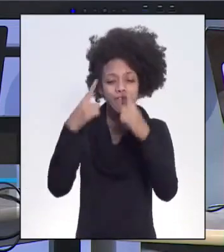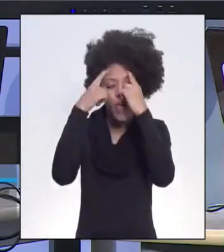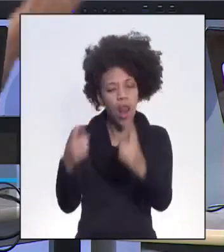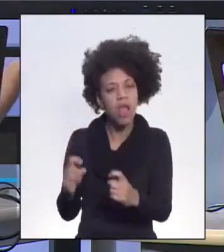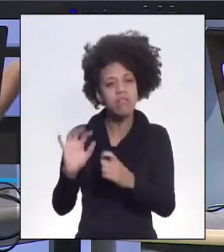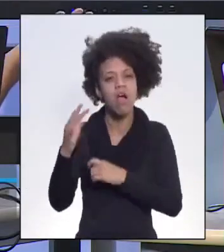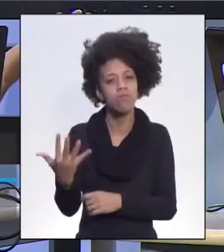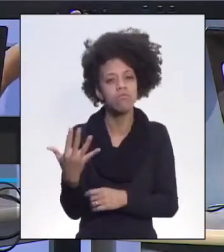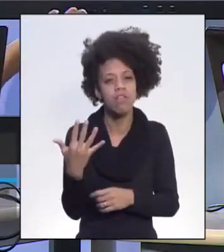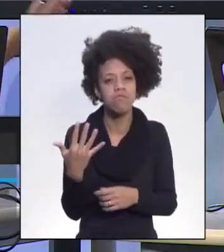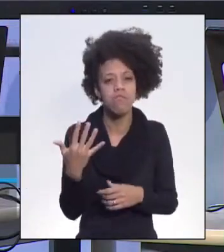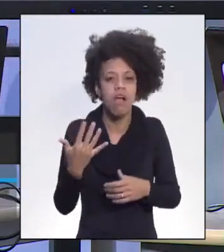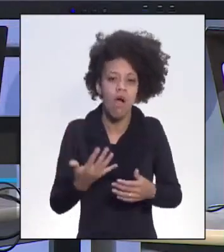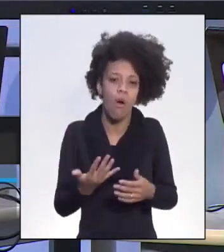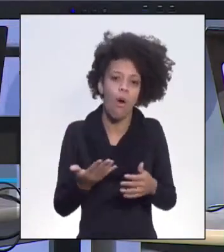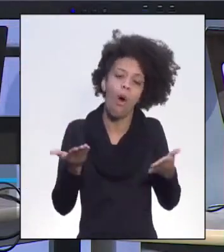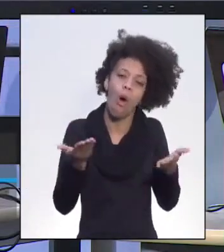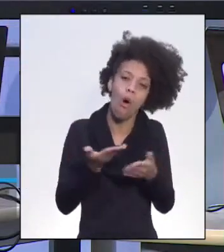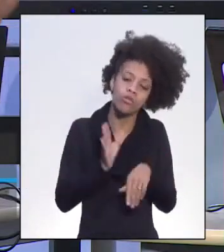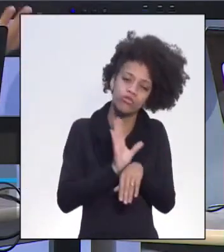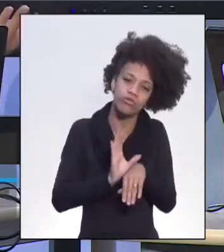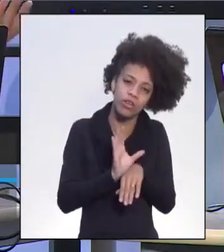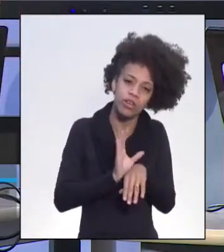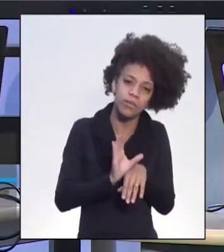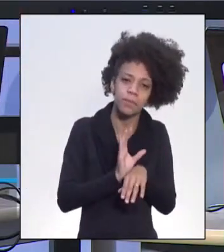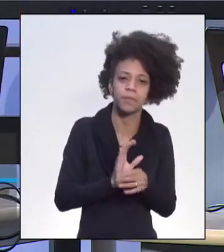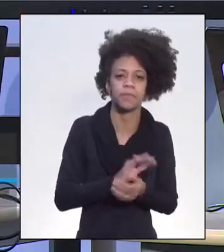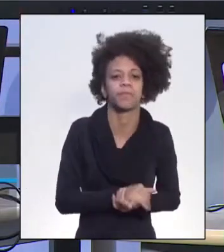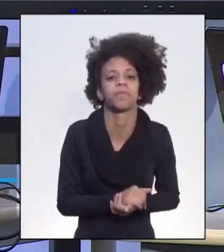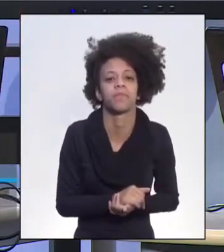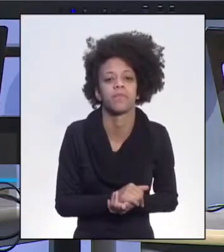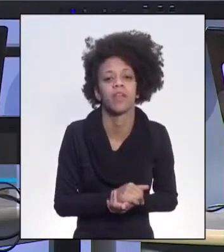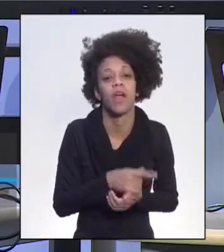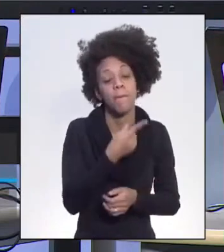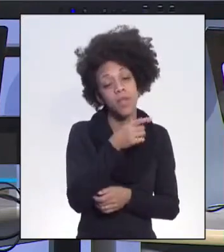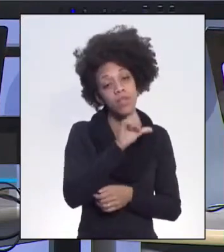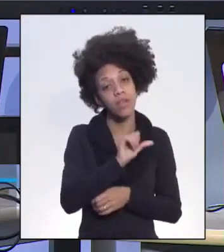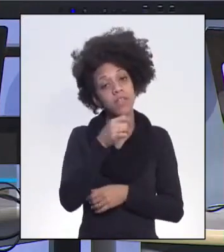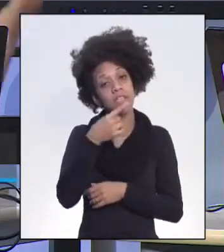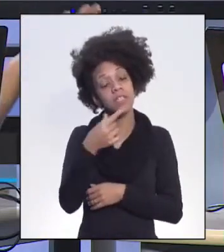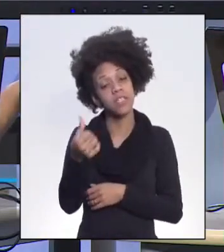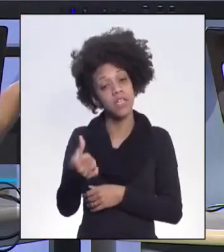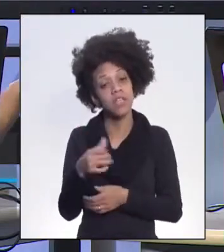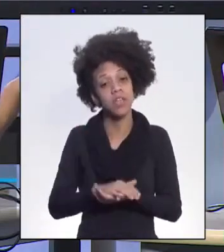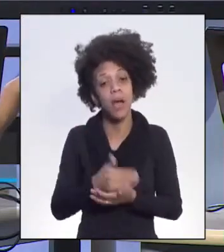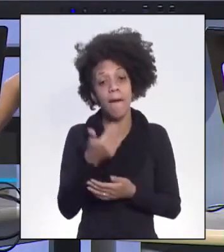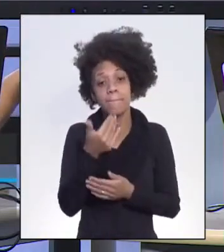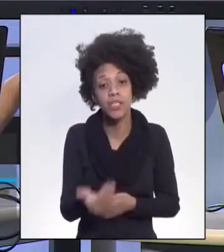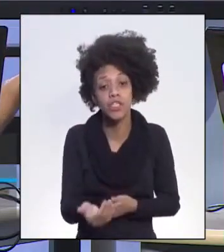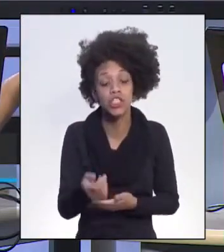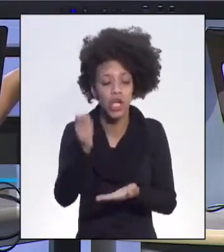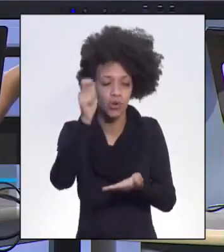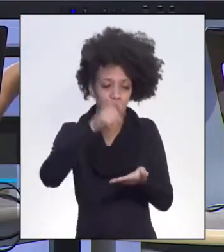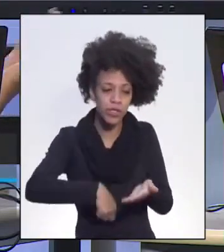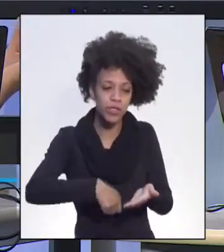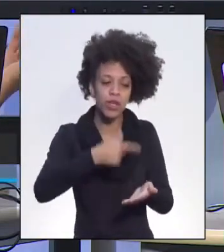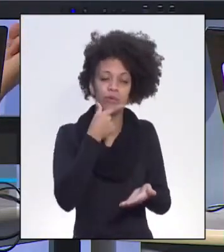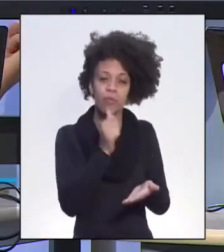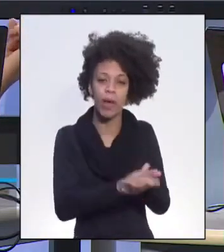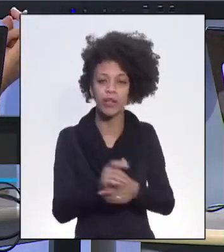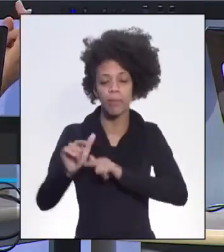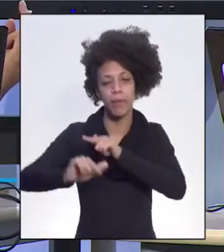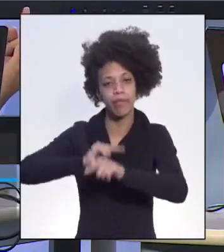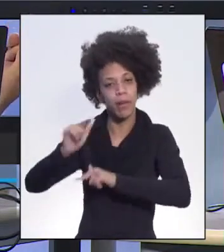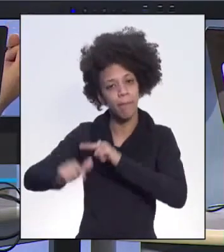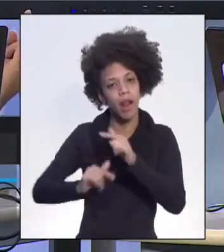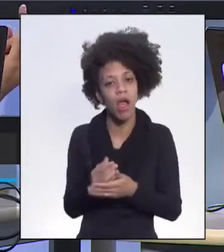ainda como nós vimos na Constituição, né, na Constituição de 1916, pedir autorização dos maridos para trabalhar,